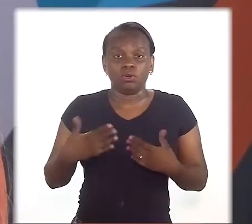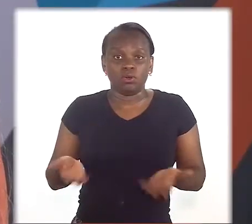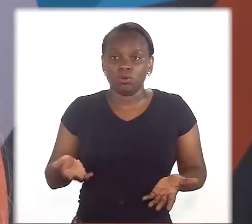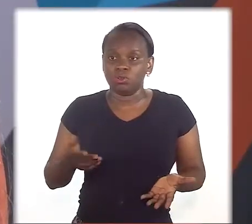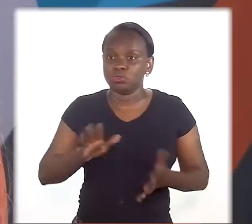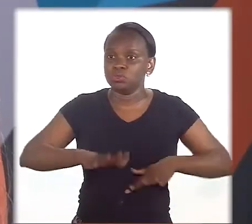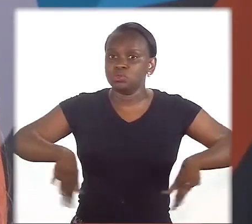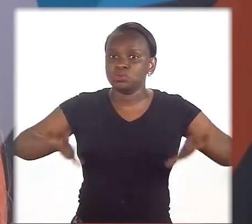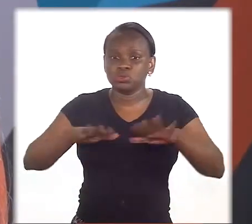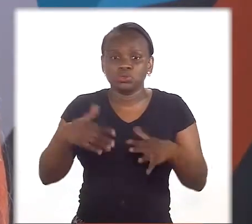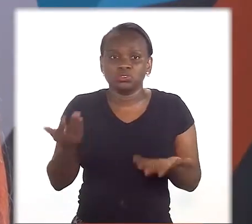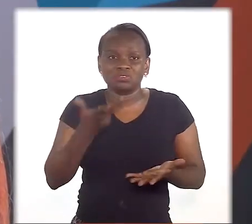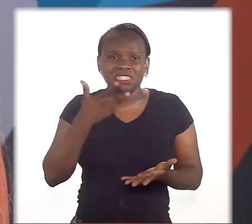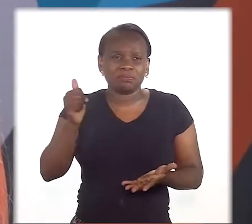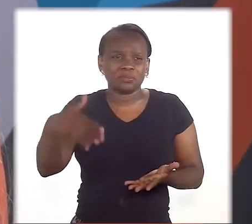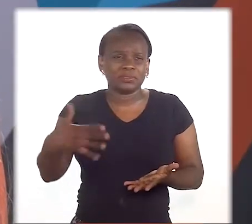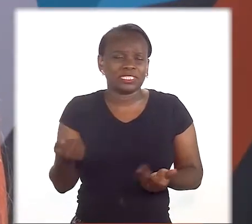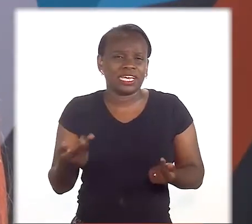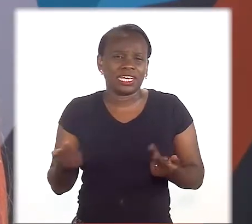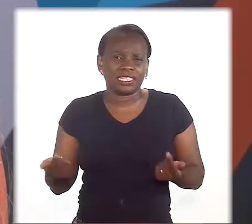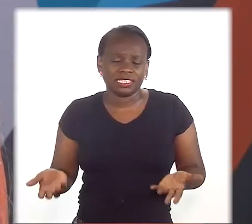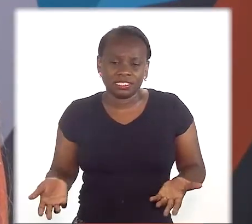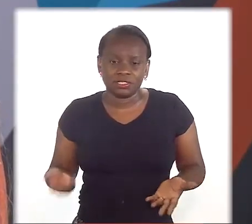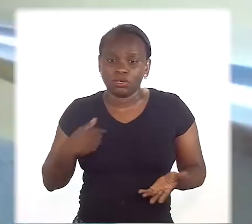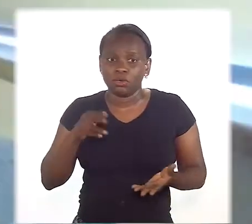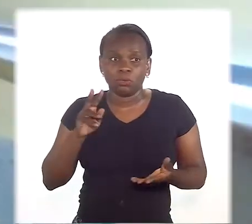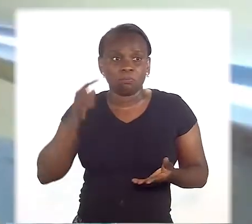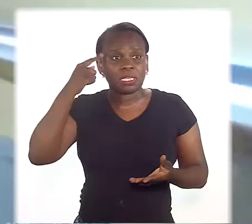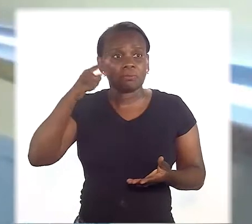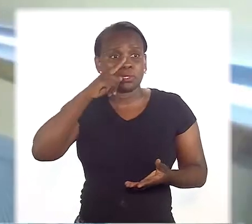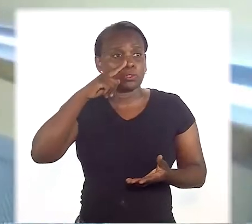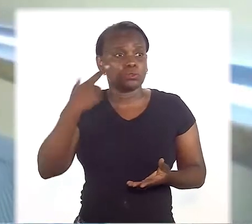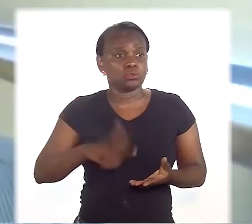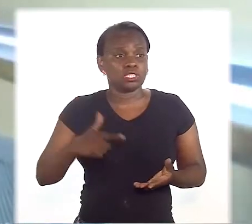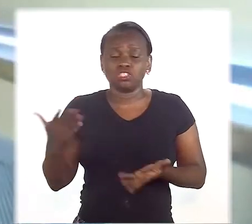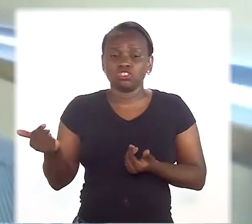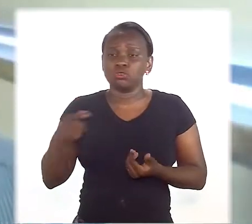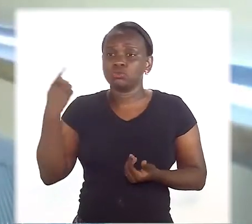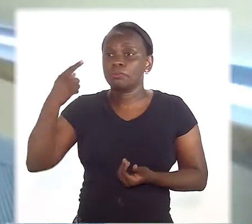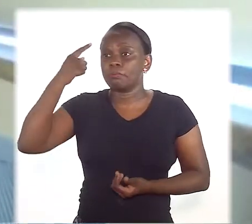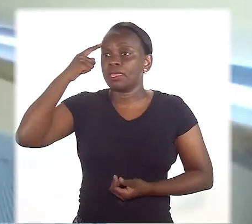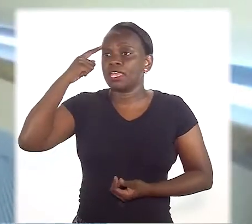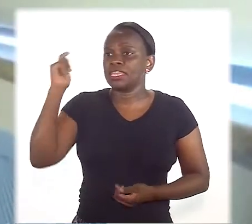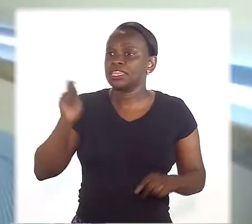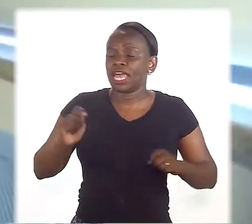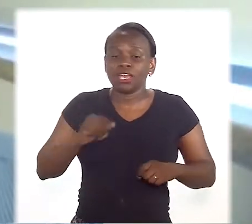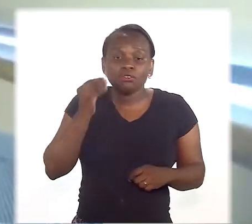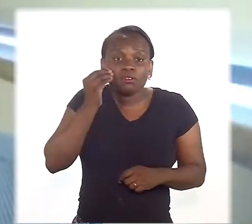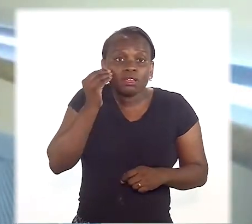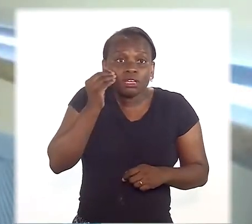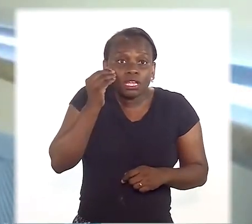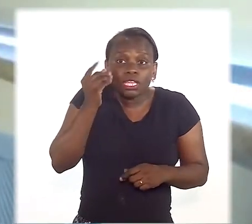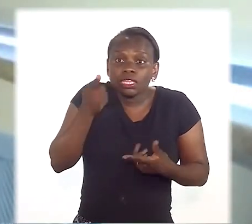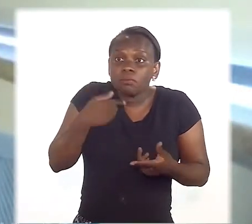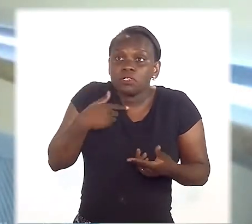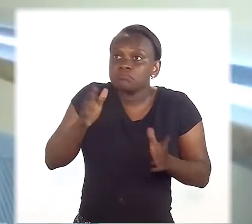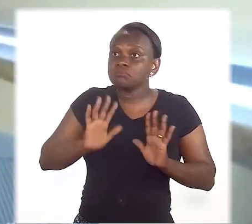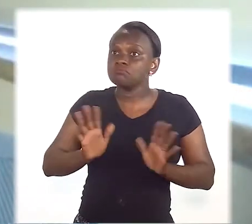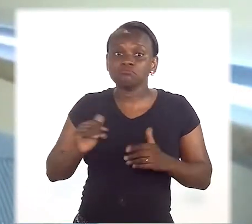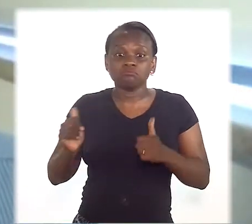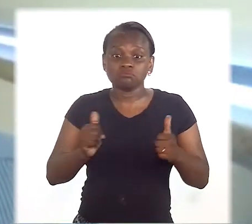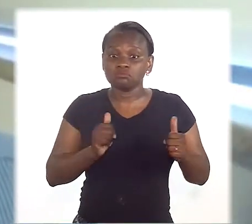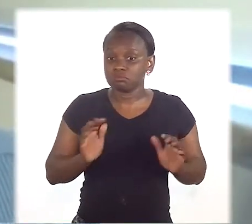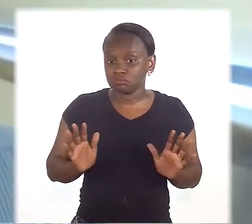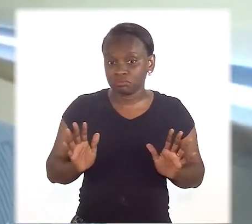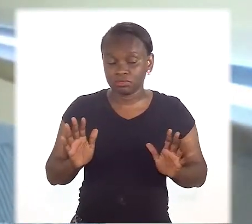substância, a banalização do uso, a baixa percepção de risco que os jovens têm, achando que pode experimentar e que não vai